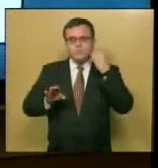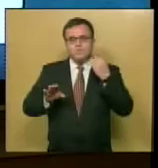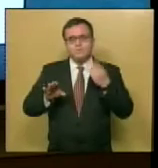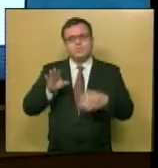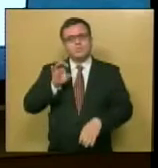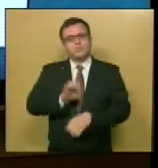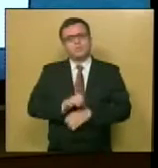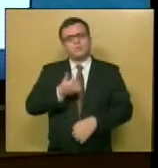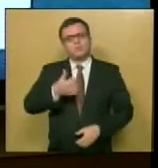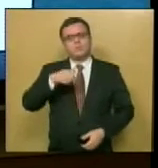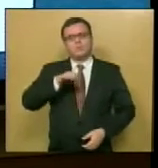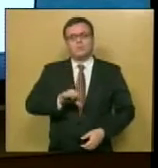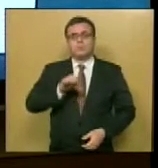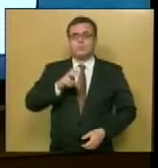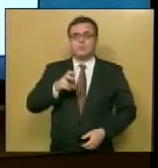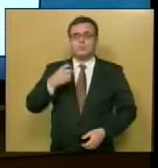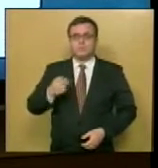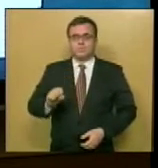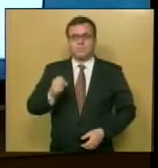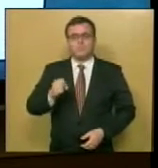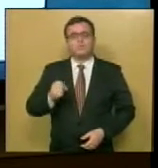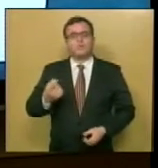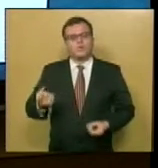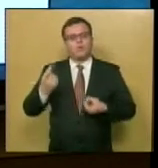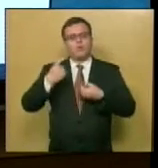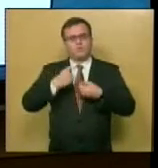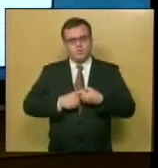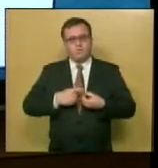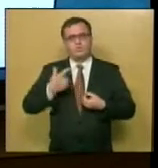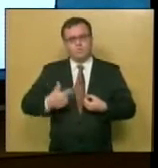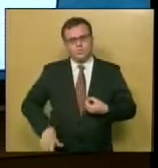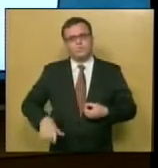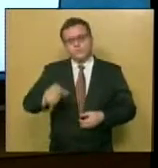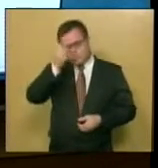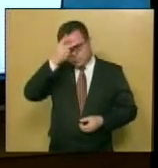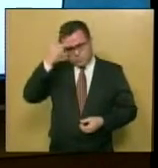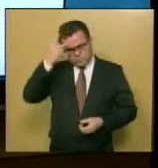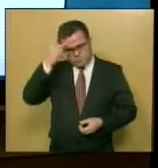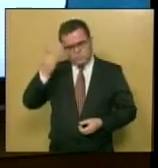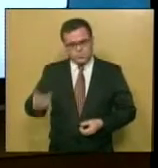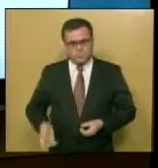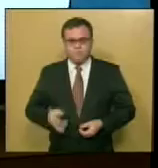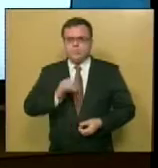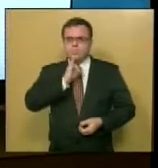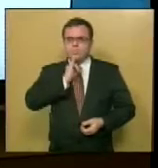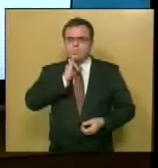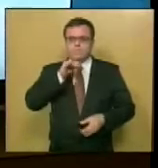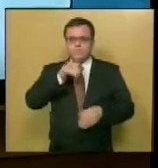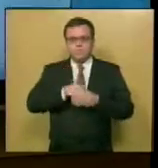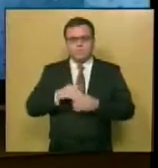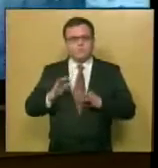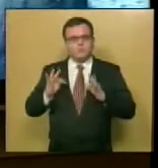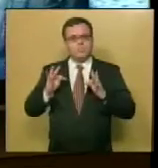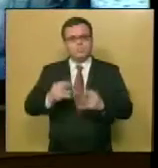Em 1958, voltou à prefeitura itabaianense pelo voto popular.